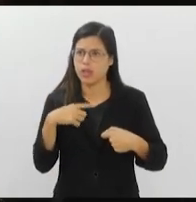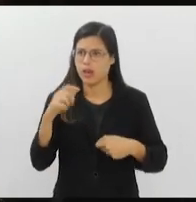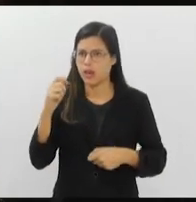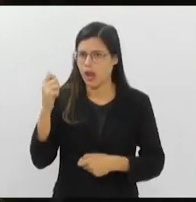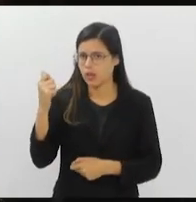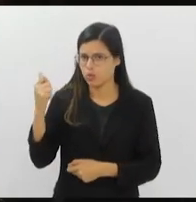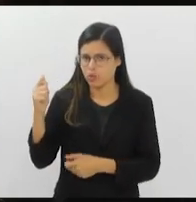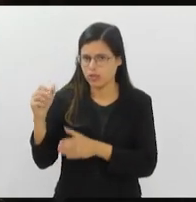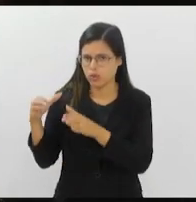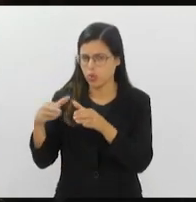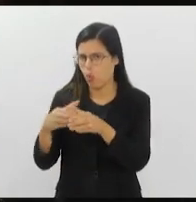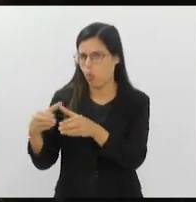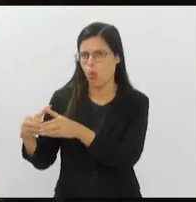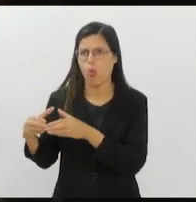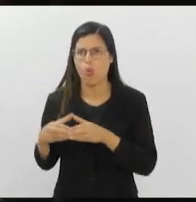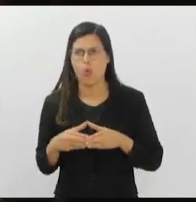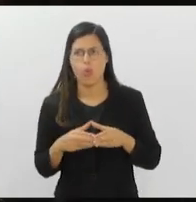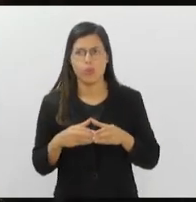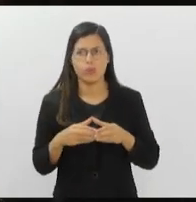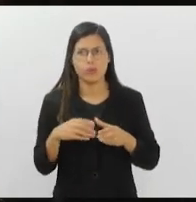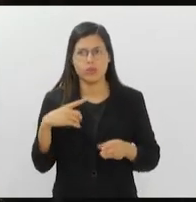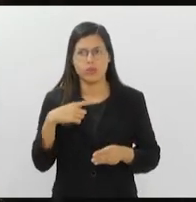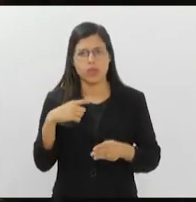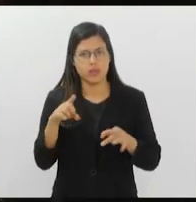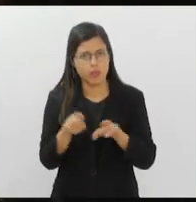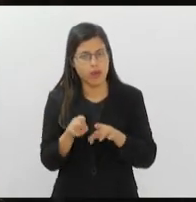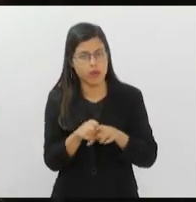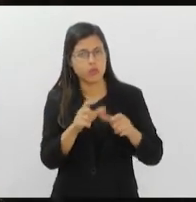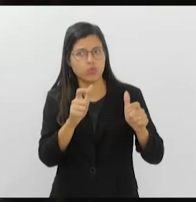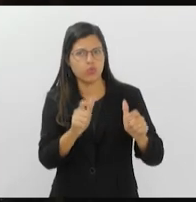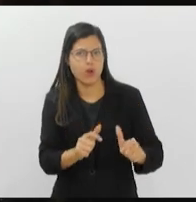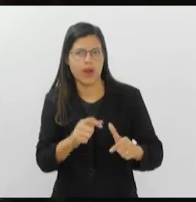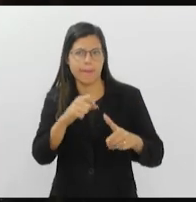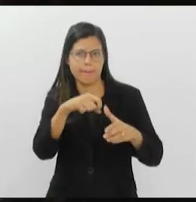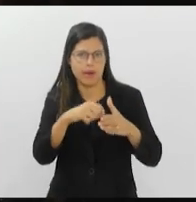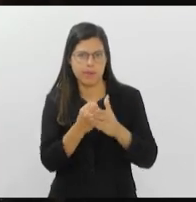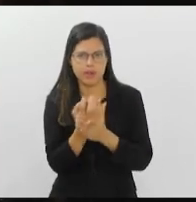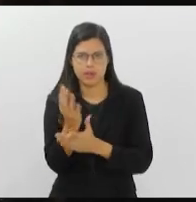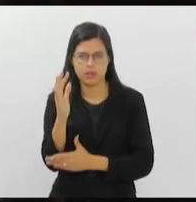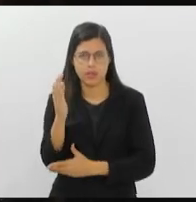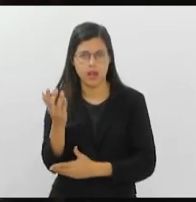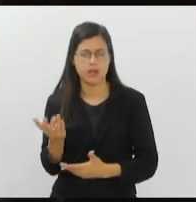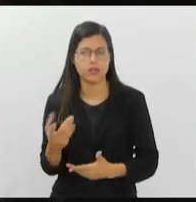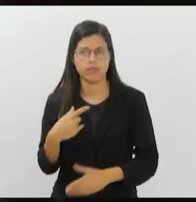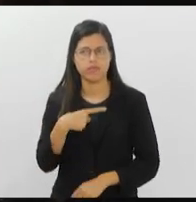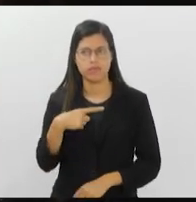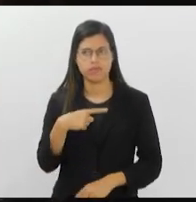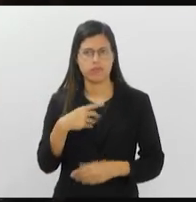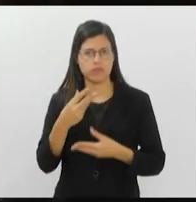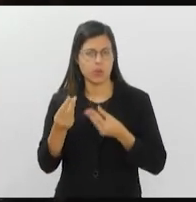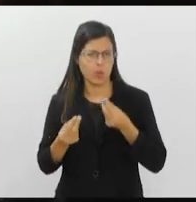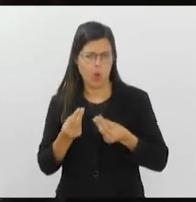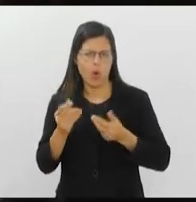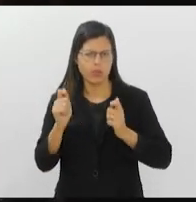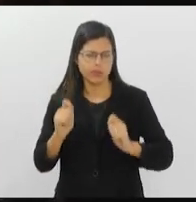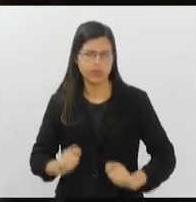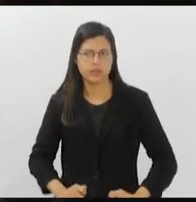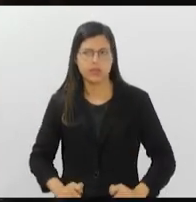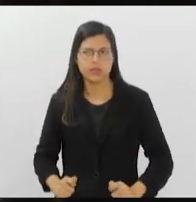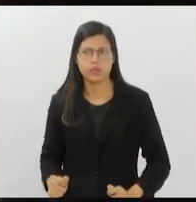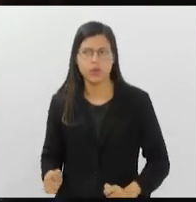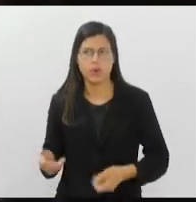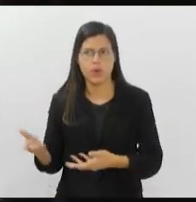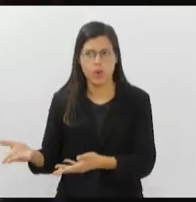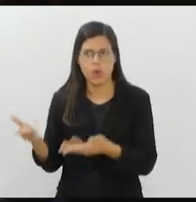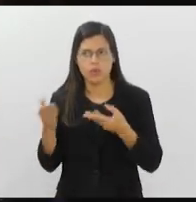a gente tem lugar adequado para isso, para plantar. A gente tem como, e é isso. Convido